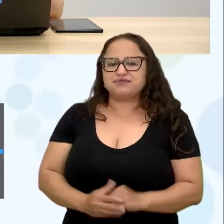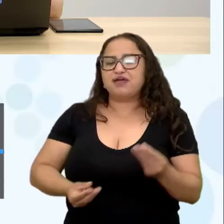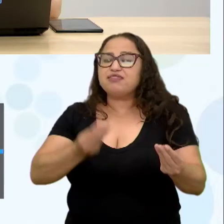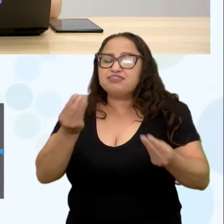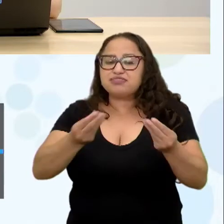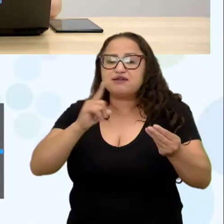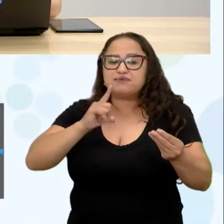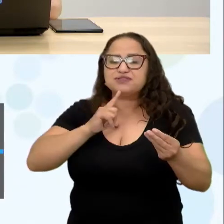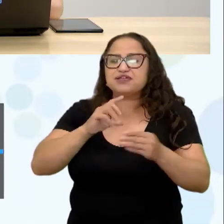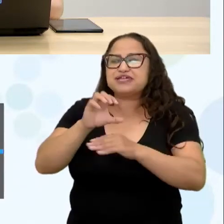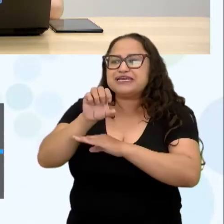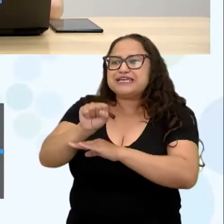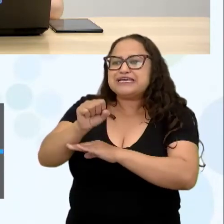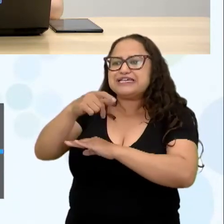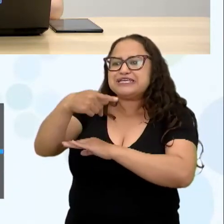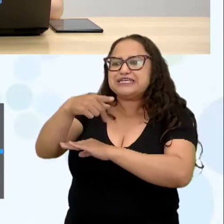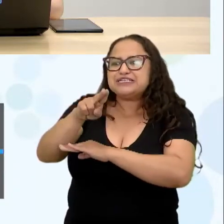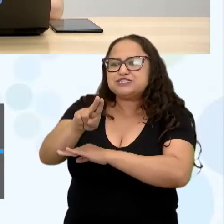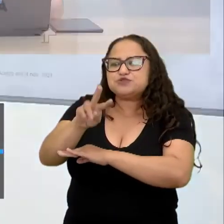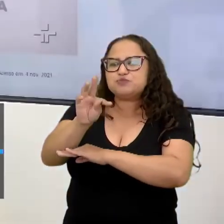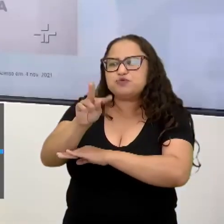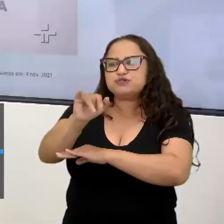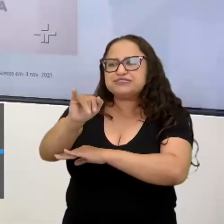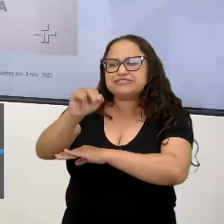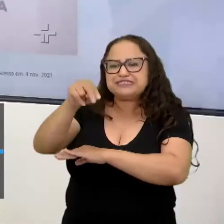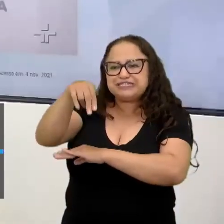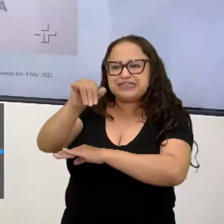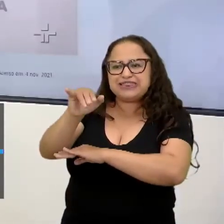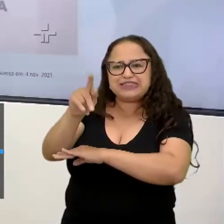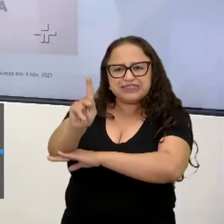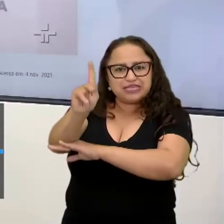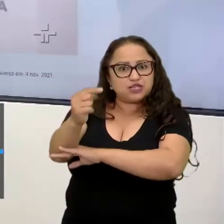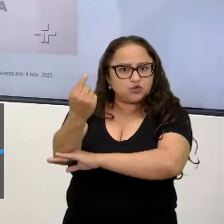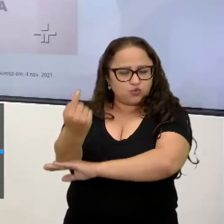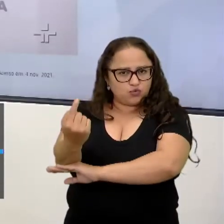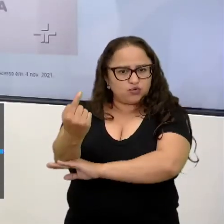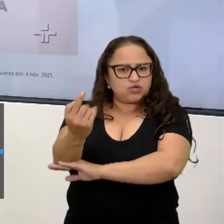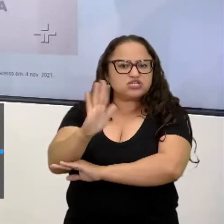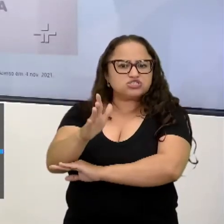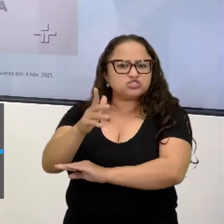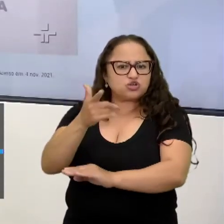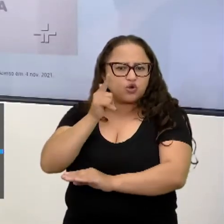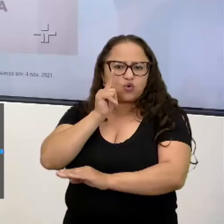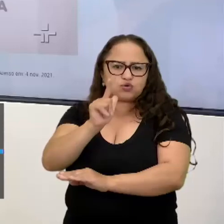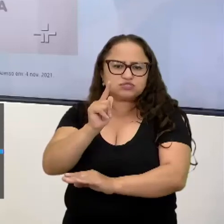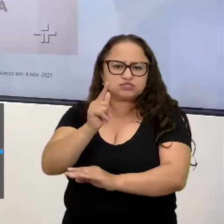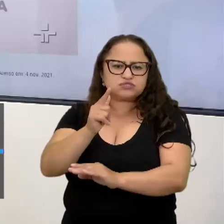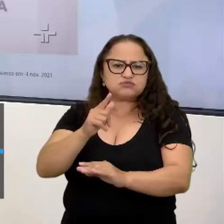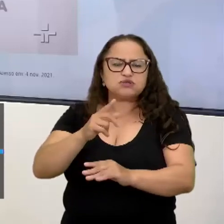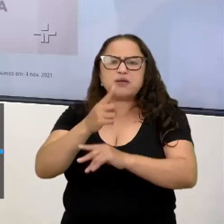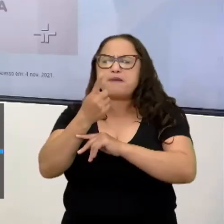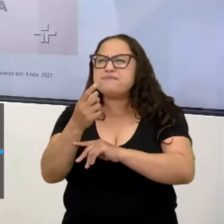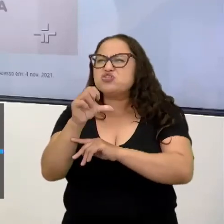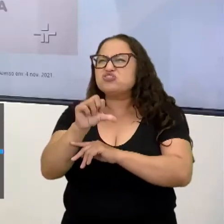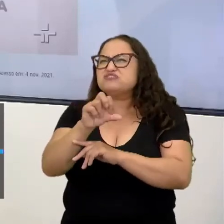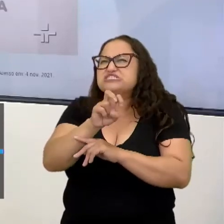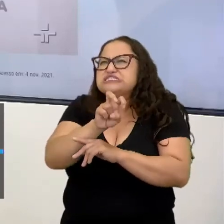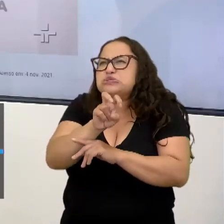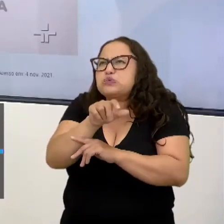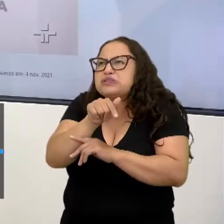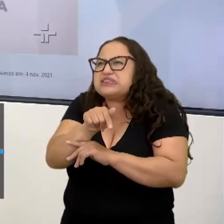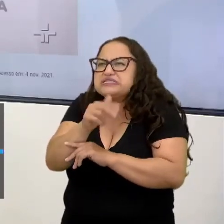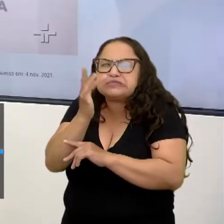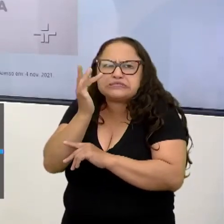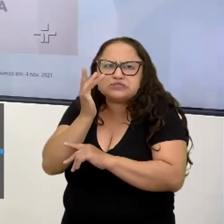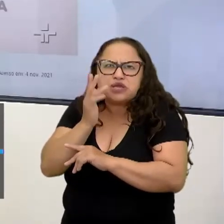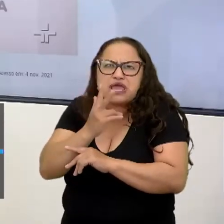humanidade foi o Sputnik 1. O primeiro satélite foi artificial lançado, né? Sputnik 1, se não me engano, foi em 1957. Se eu não me